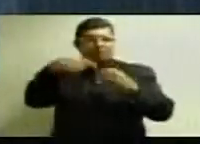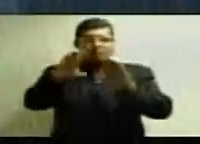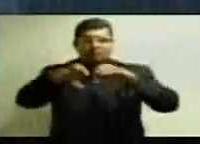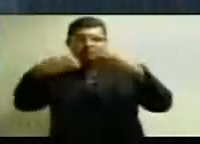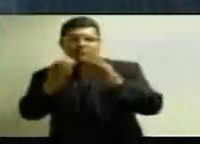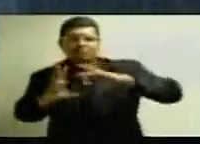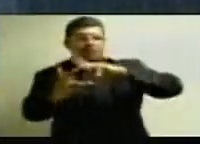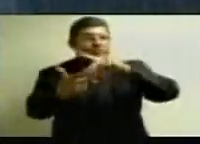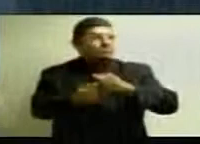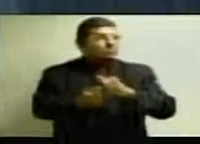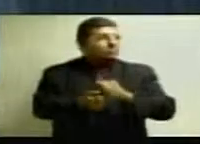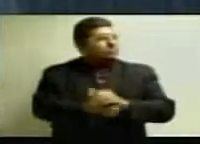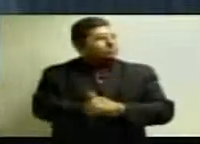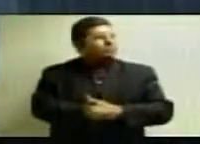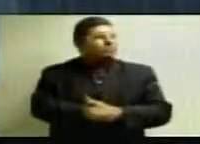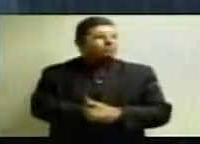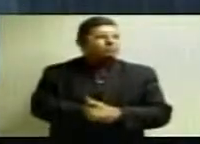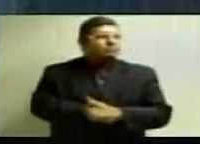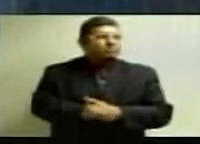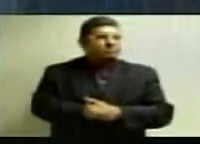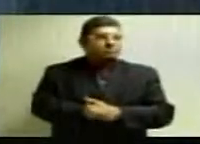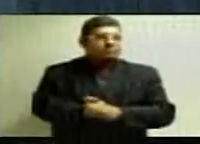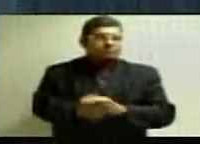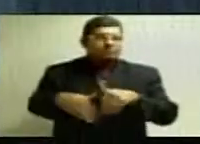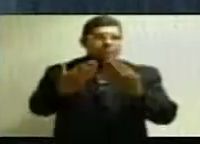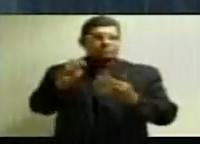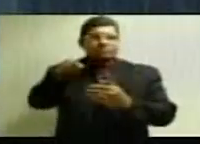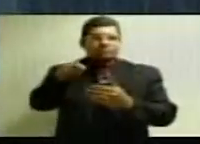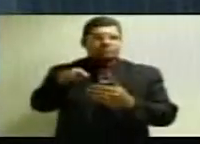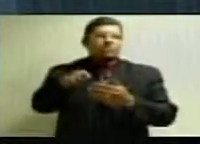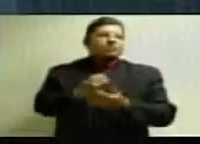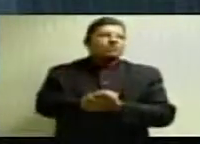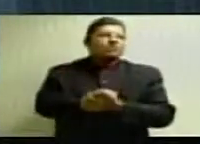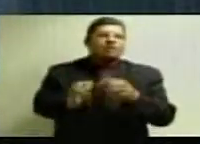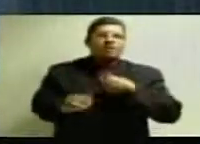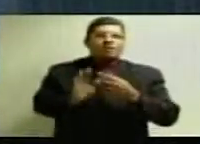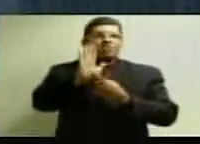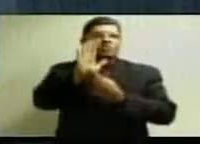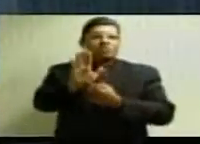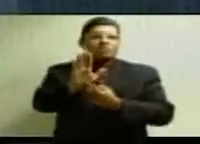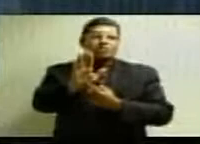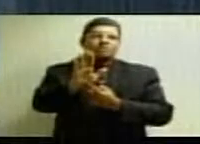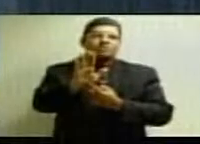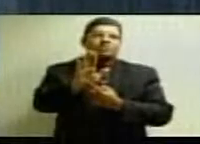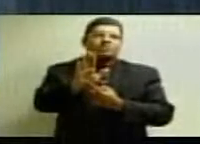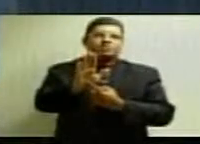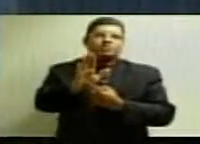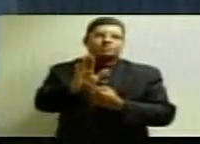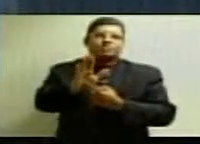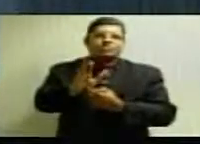evento Copa do Mundo de 2014. E ainda assim, eu insistia